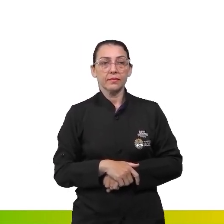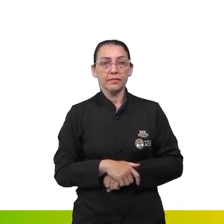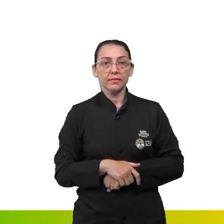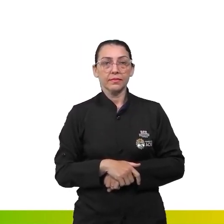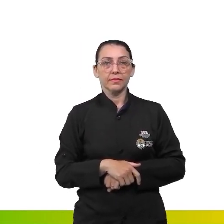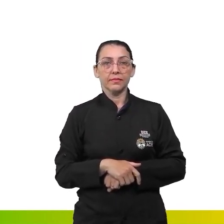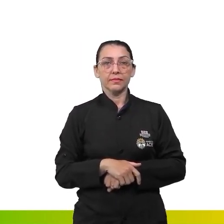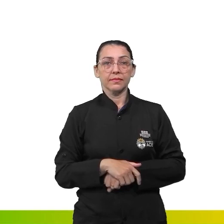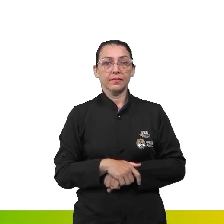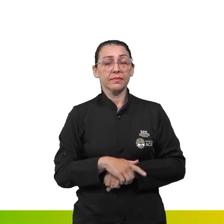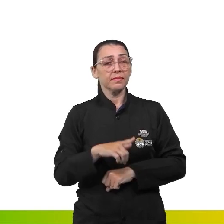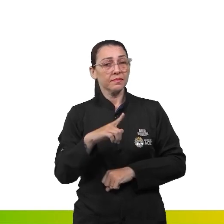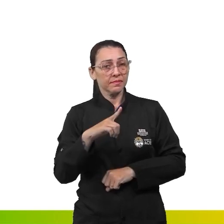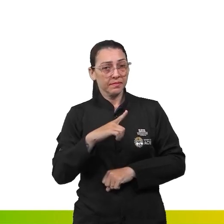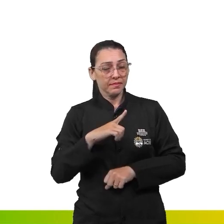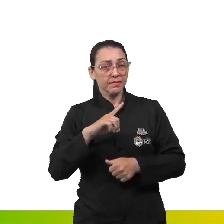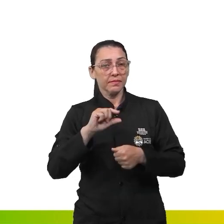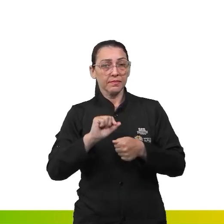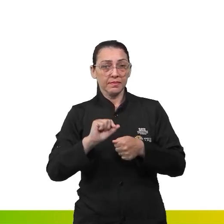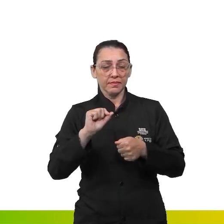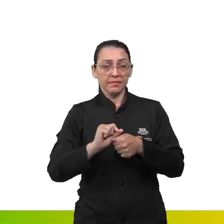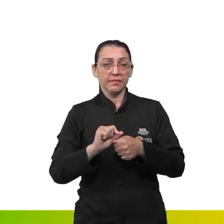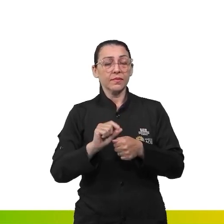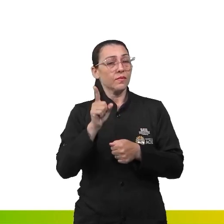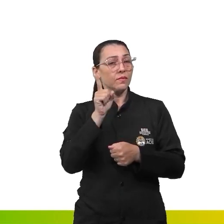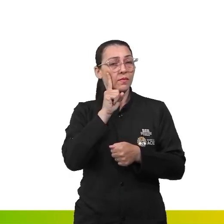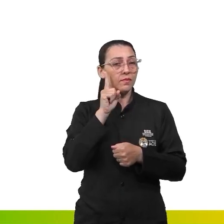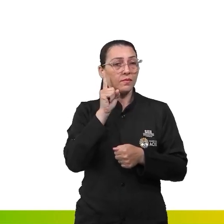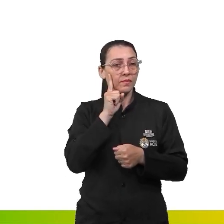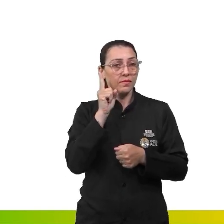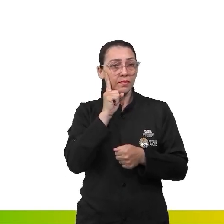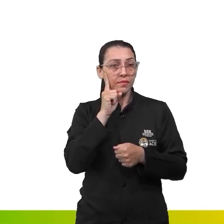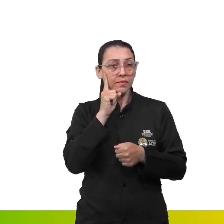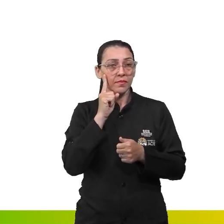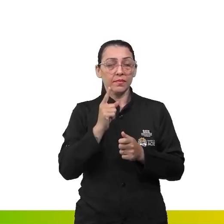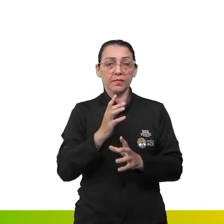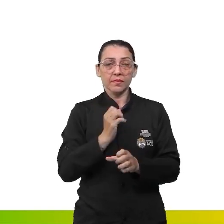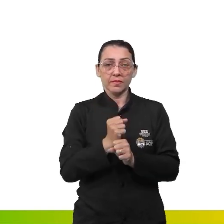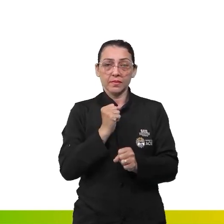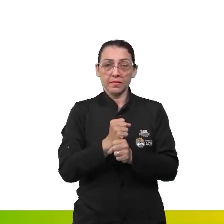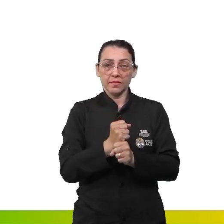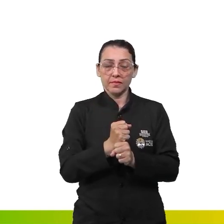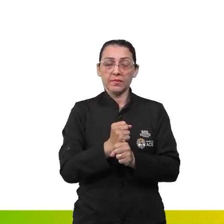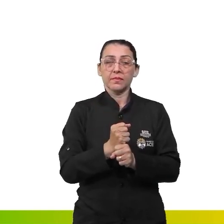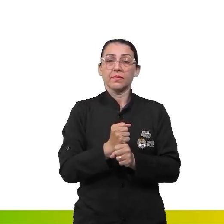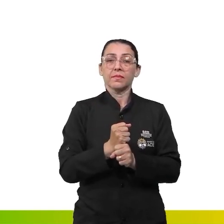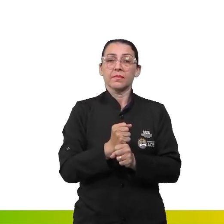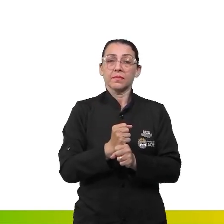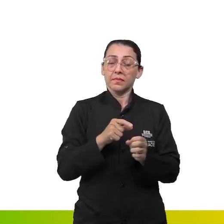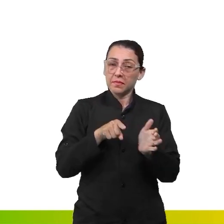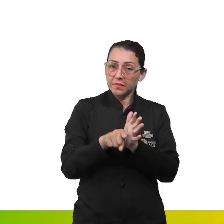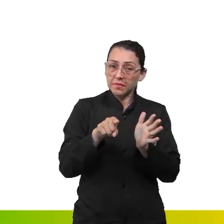Ela é aplicada comumente no nosso dia a dia em problemas de população,